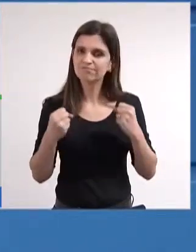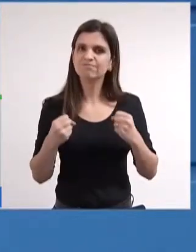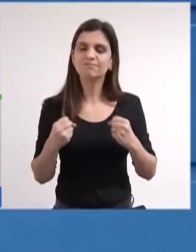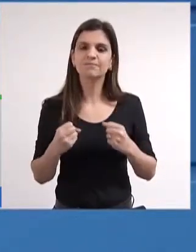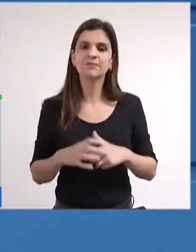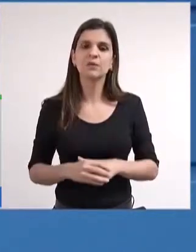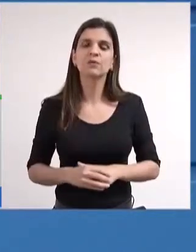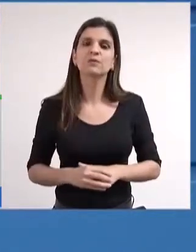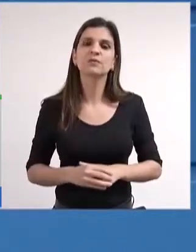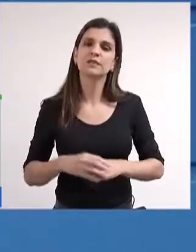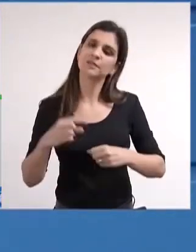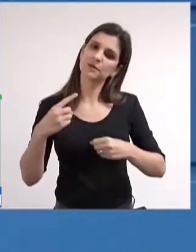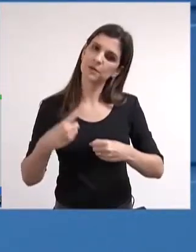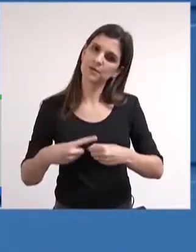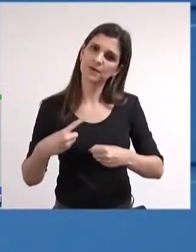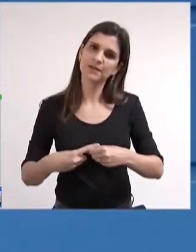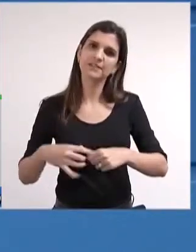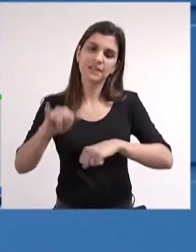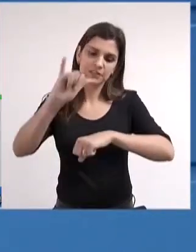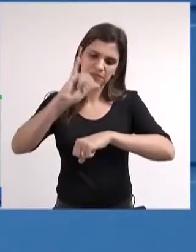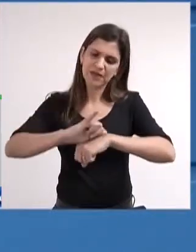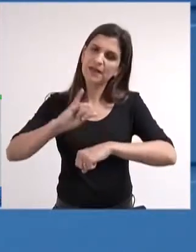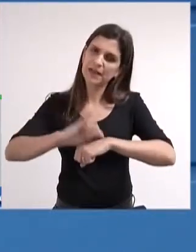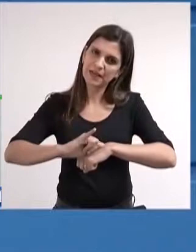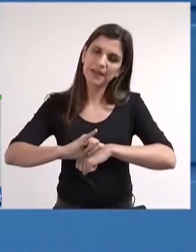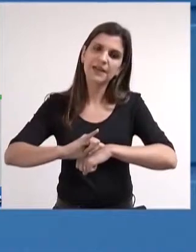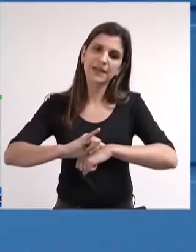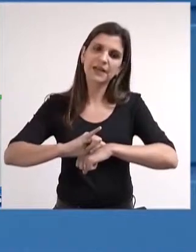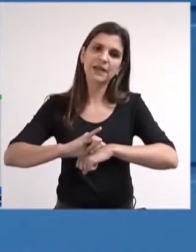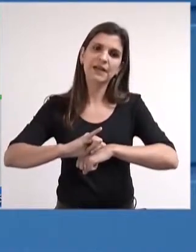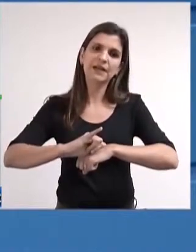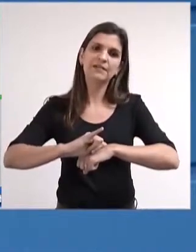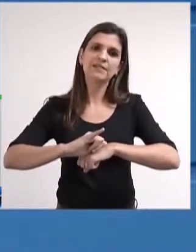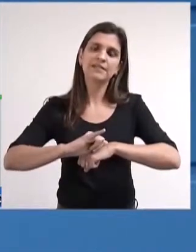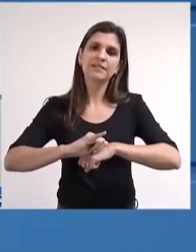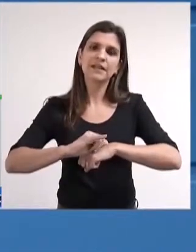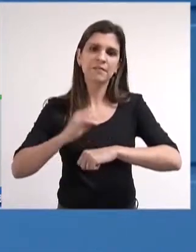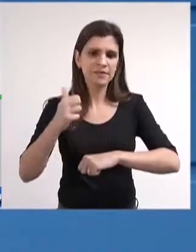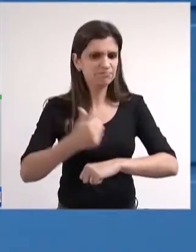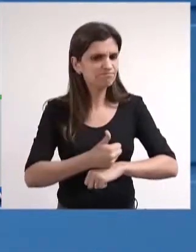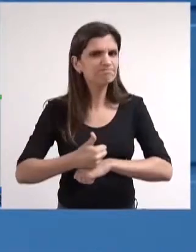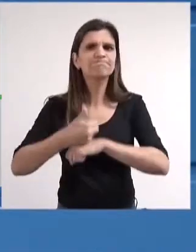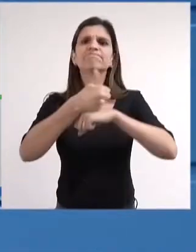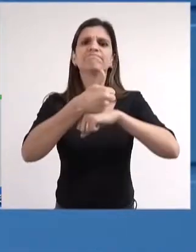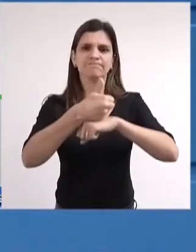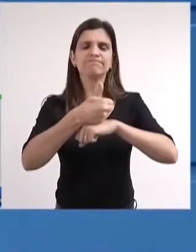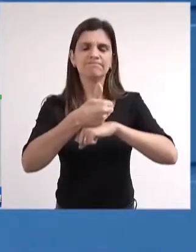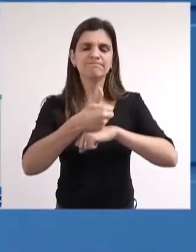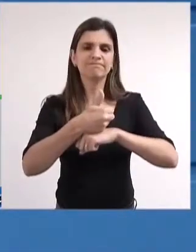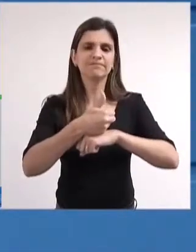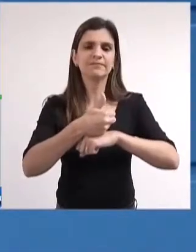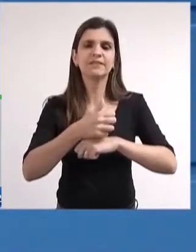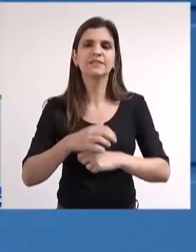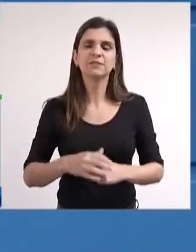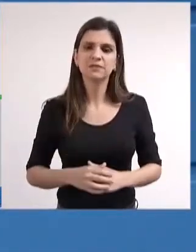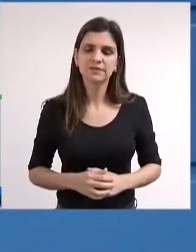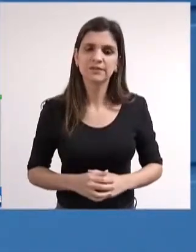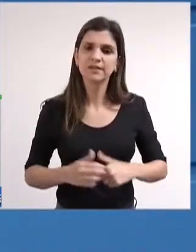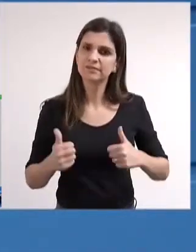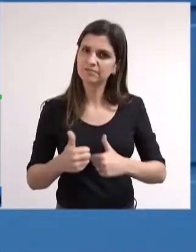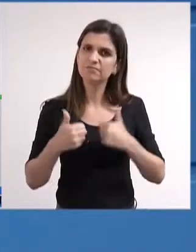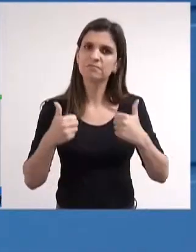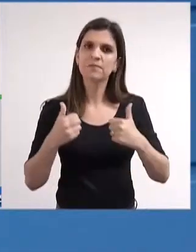morena seja sempre a capital a despontar num aspecto positivo entre as capitais brasileiras. E acredito que, se